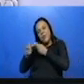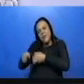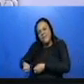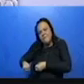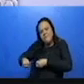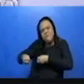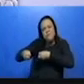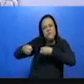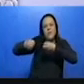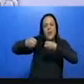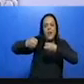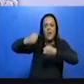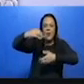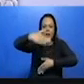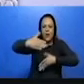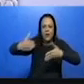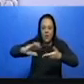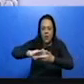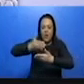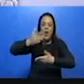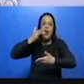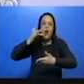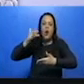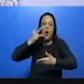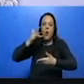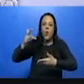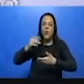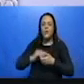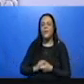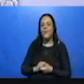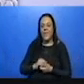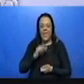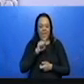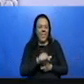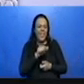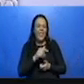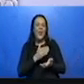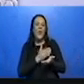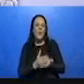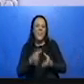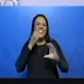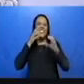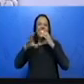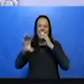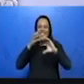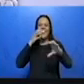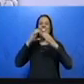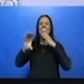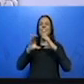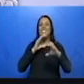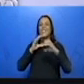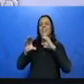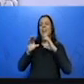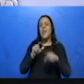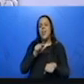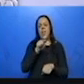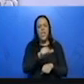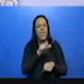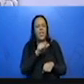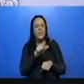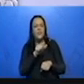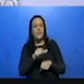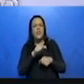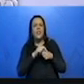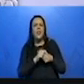15 marujos sobre o baú do borto. E aí ele começa a cantar novamente, tá? E ele fica lá um bom tempo, né? Ele